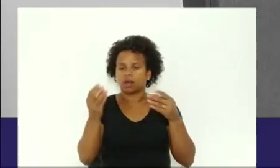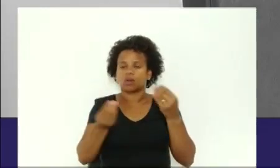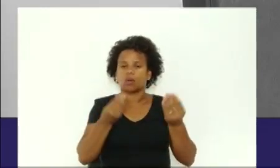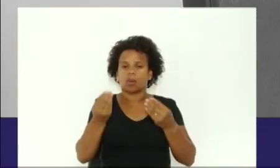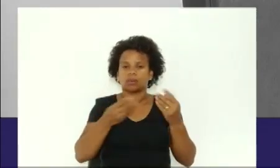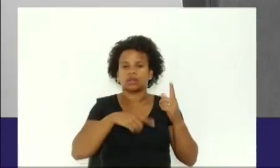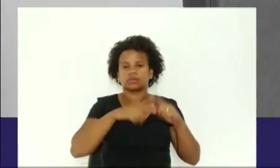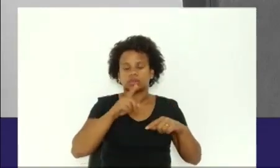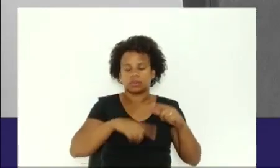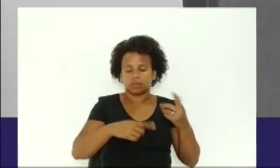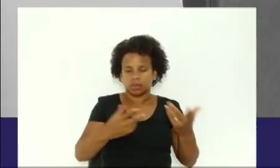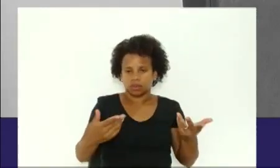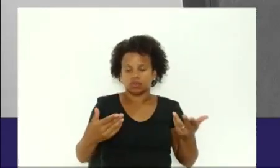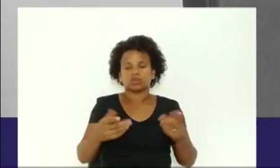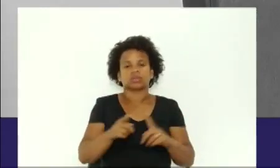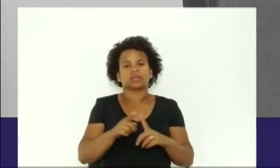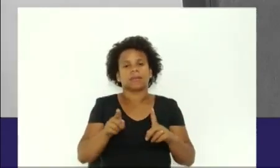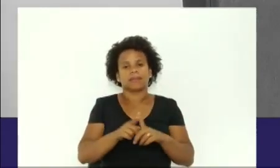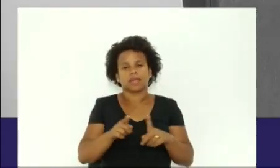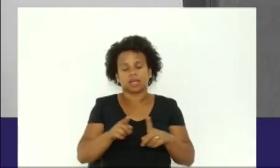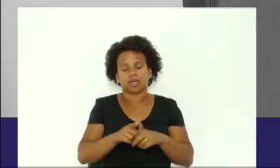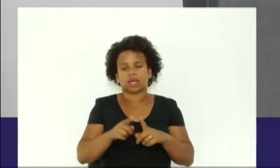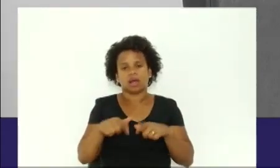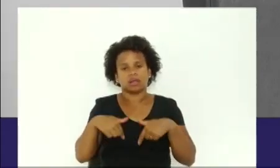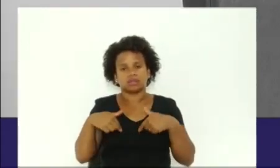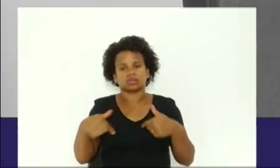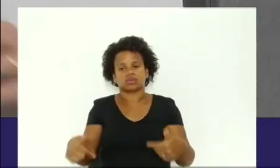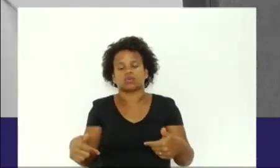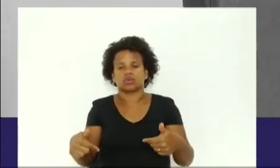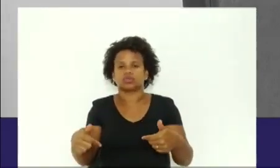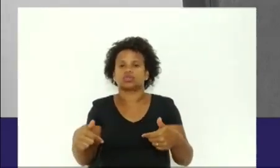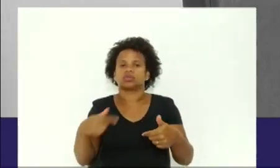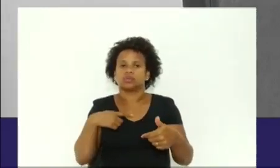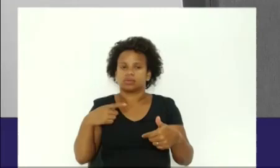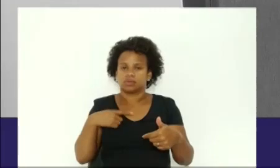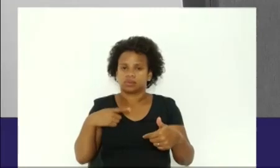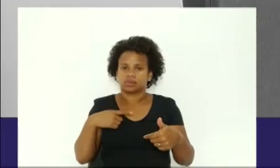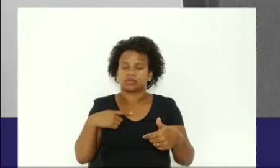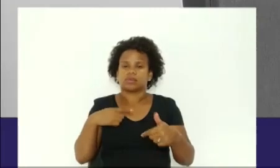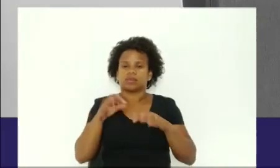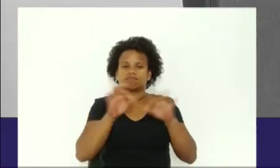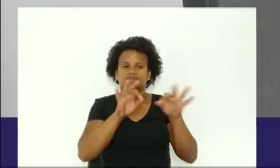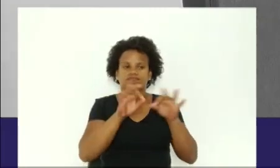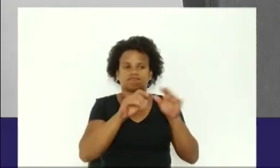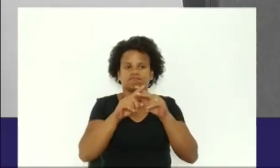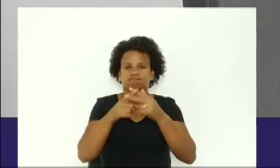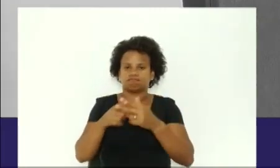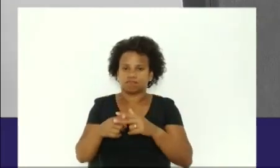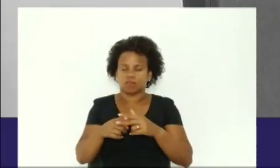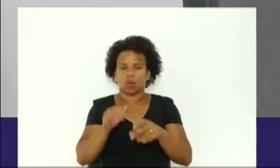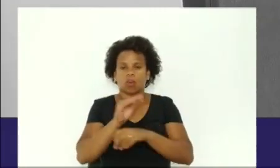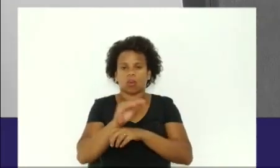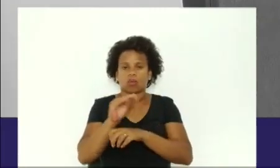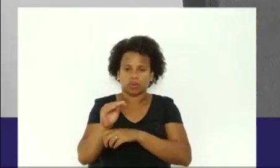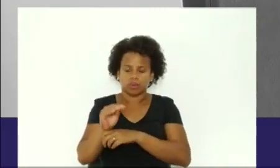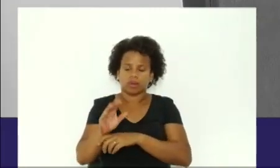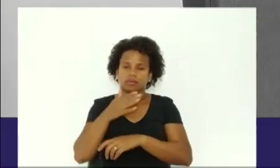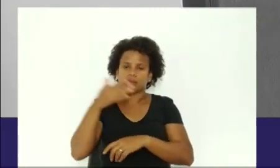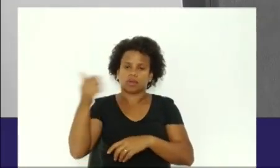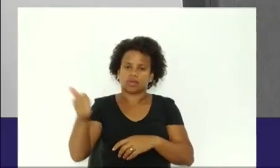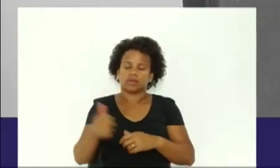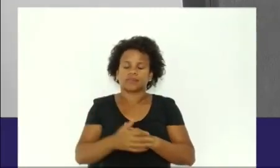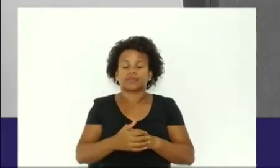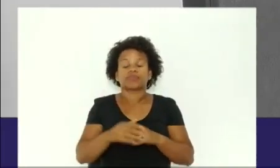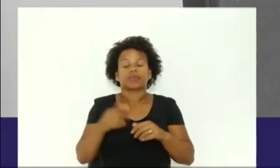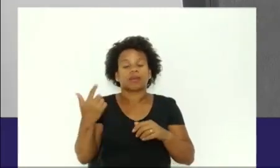equipamentos, assim como as ações que estão sendo realizadas para sua manutenção, conservação e melhoria. Além